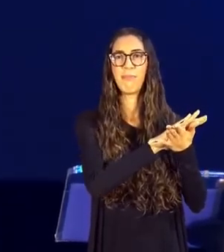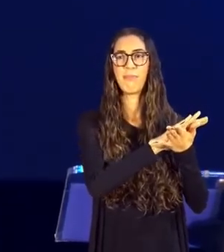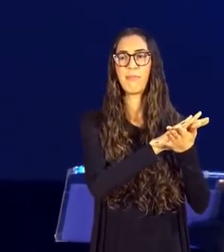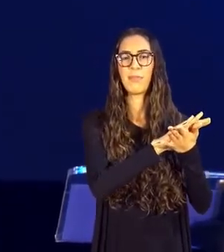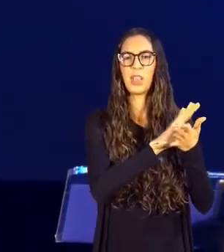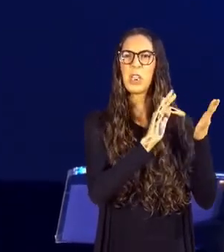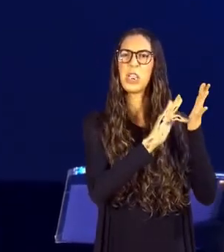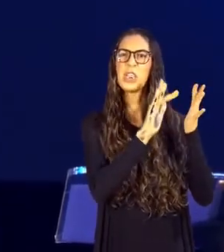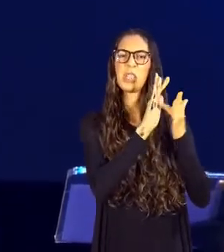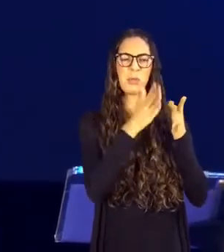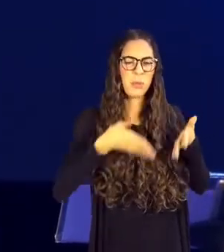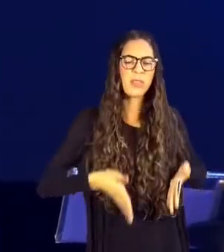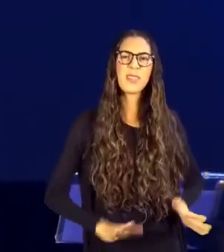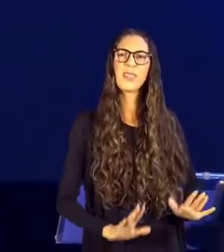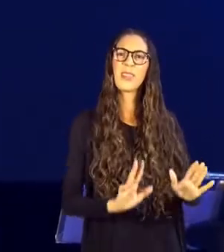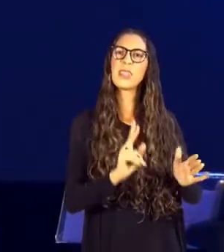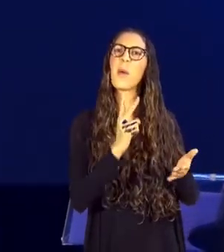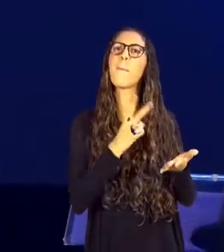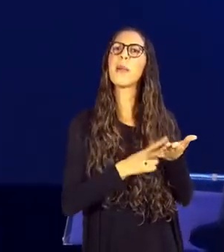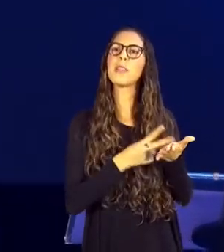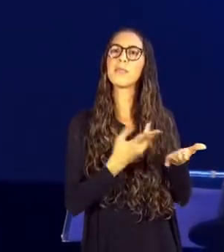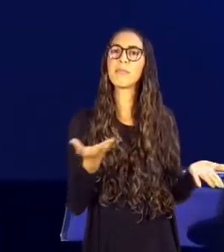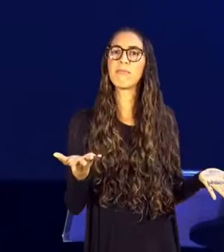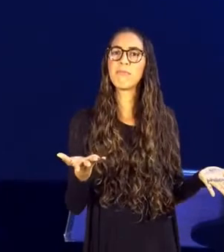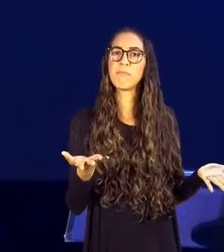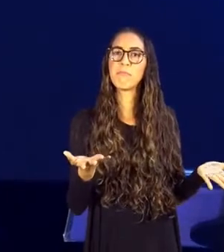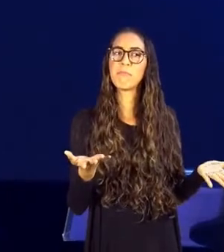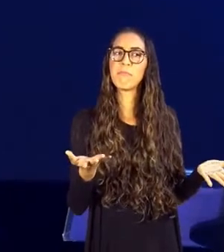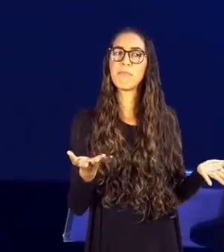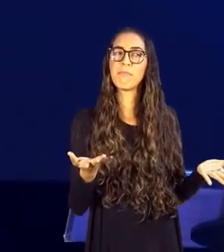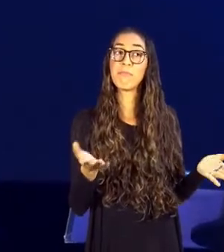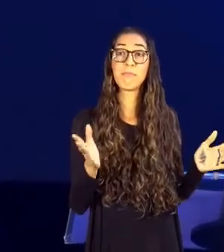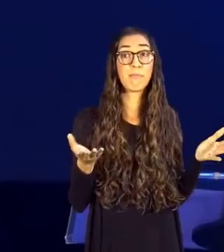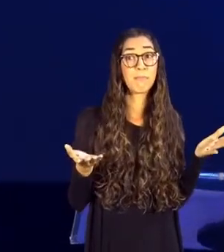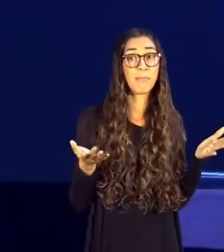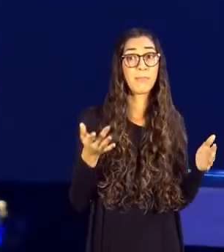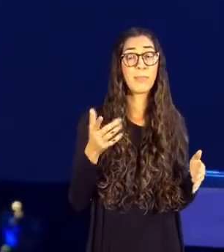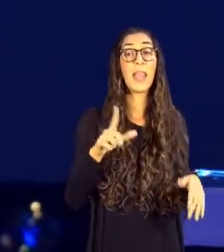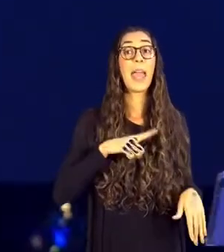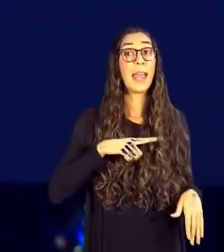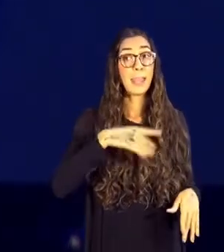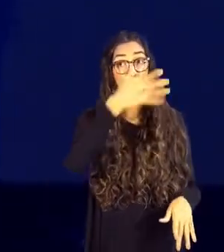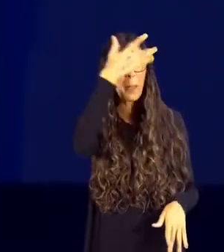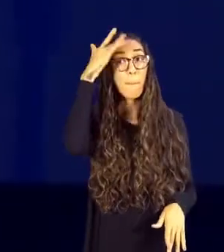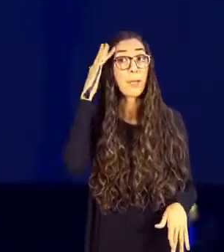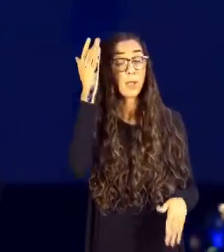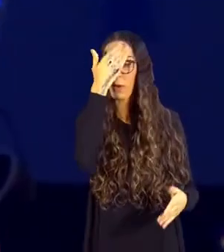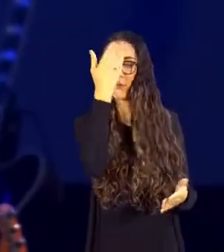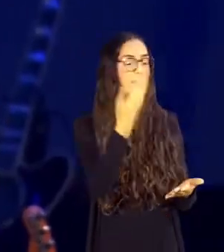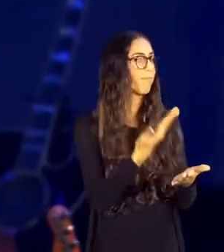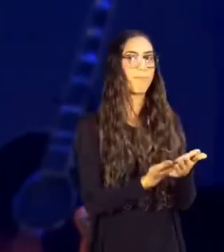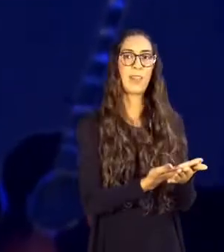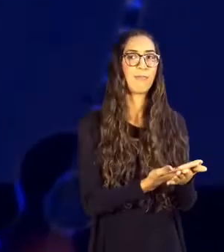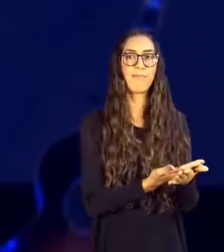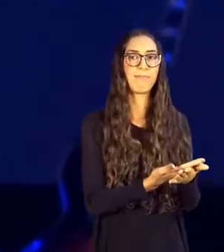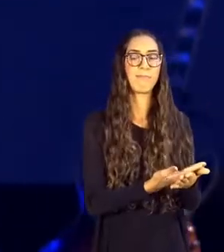é a religiosidade, ou a gente fala, ah, Jesus, será que Jesus existiu? O Velho Testamento foi escrito